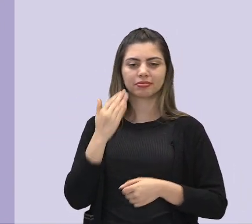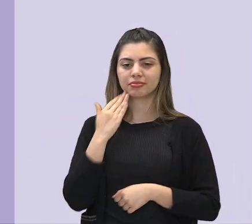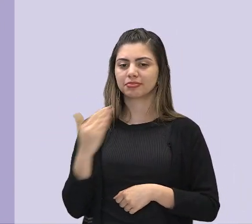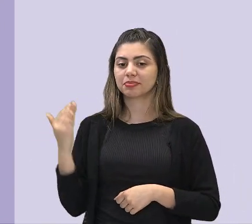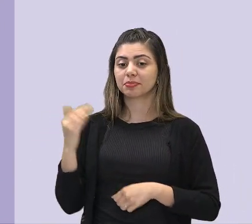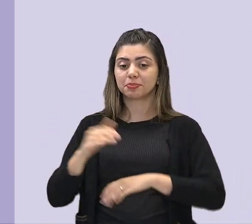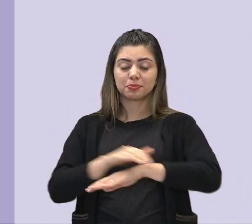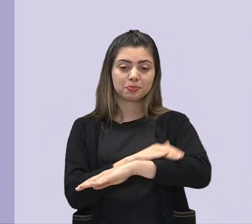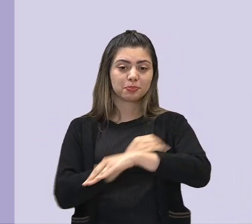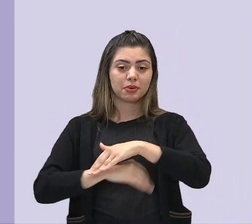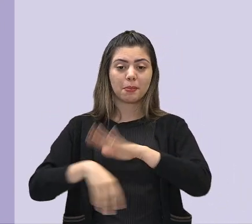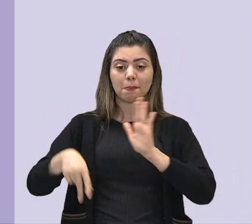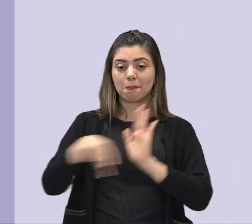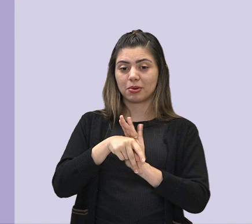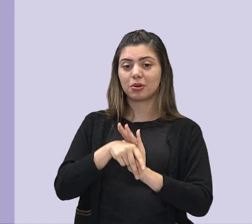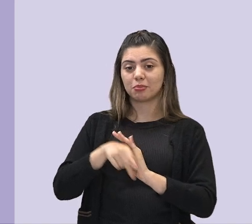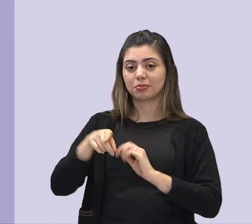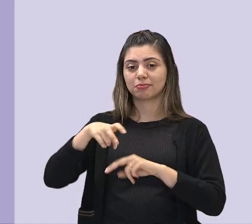Braço de sofá.